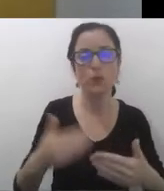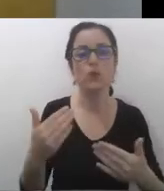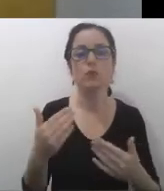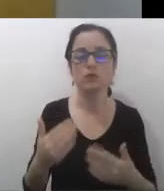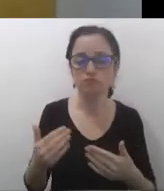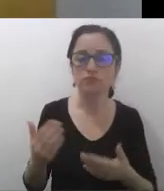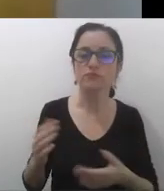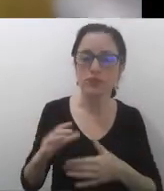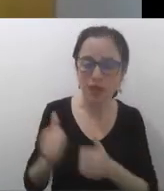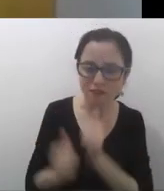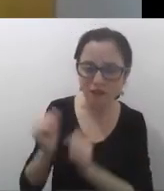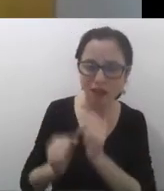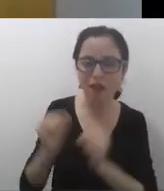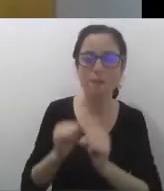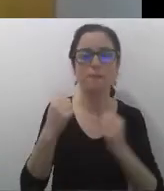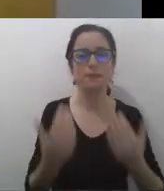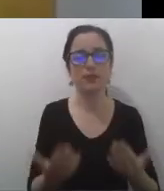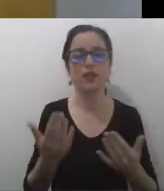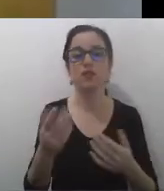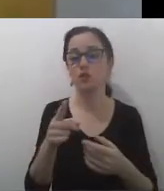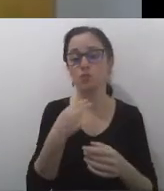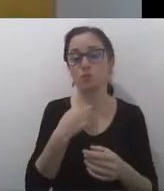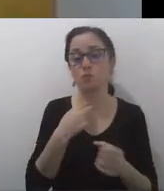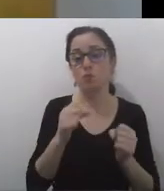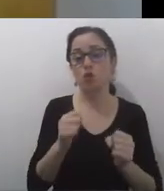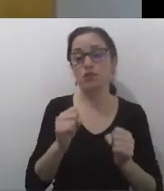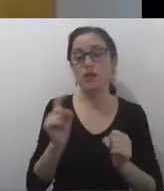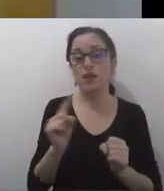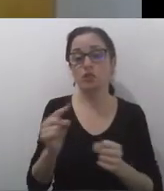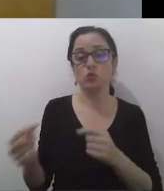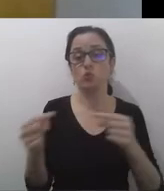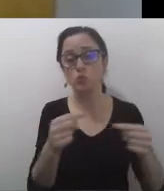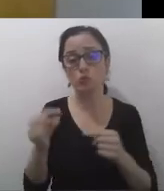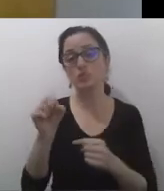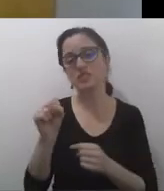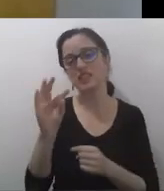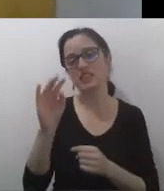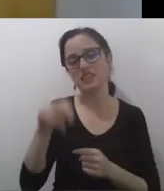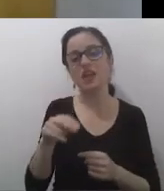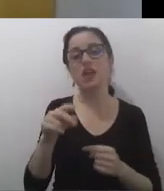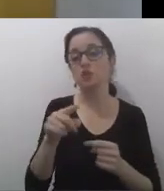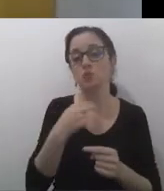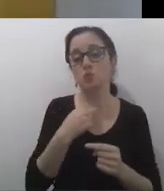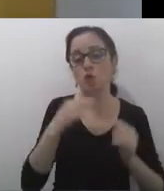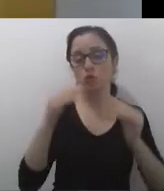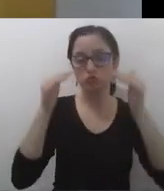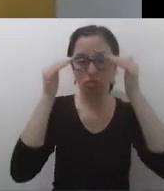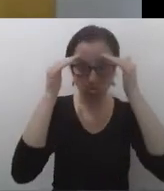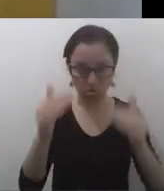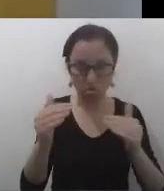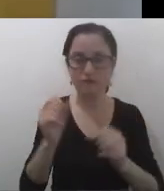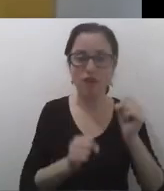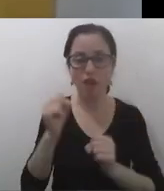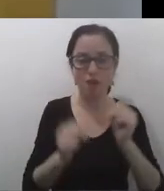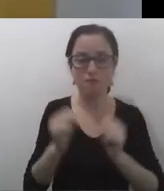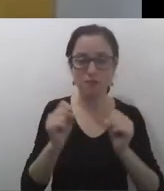tempos, vão liderar a indústria. Quer dizer, você não pode ser, e essa é a discussão com Stalin, você não pode ser